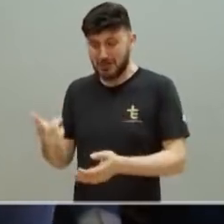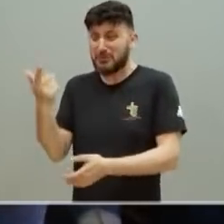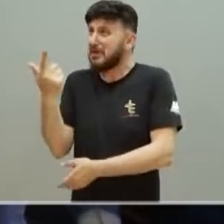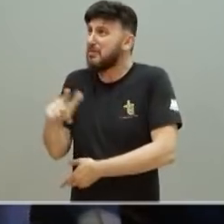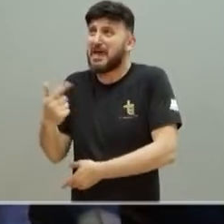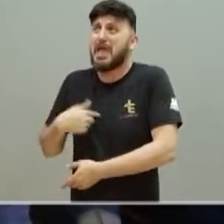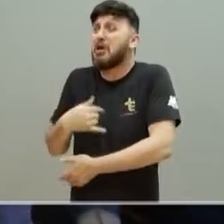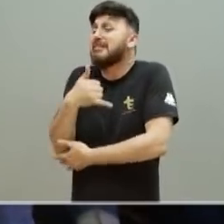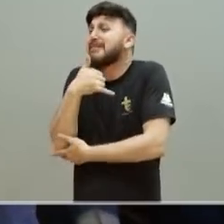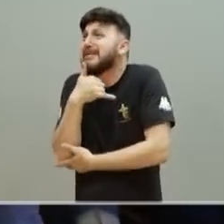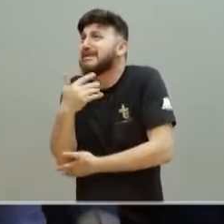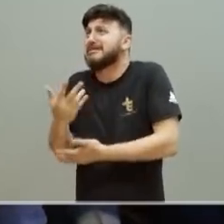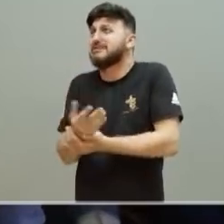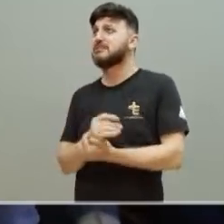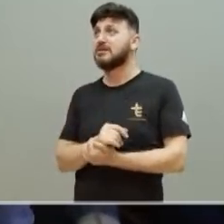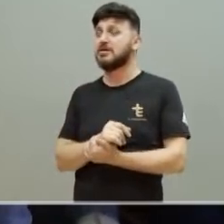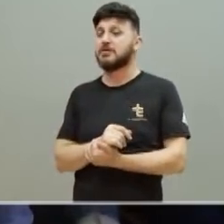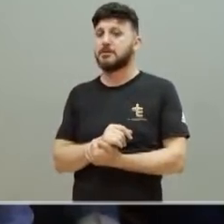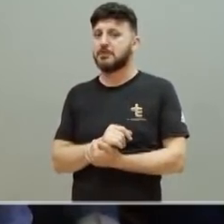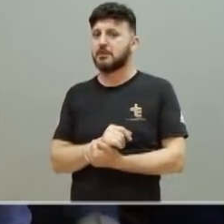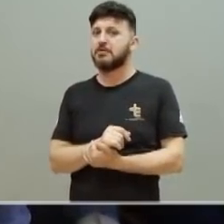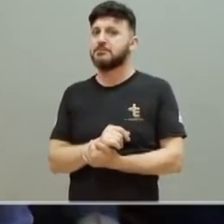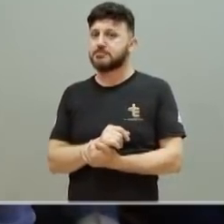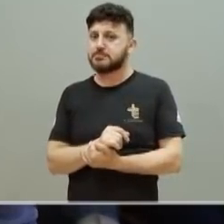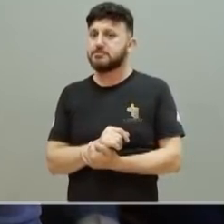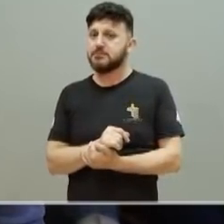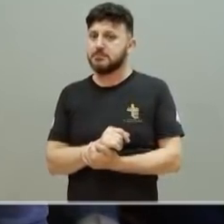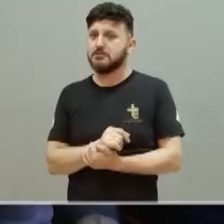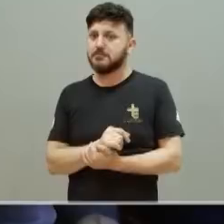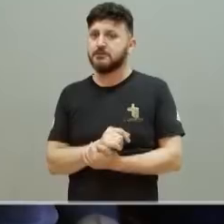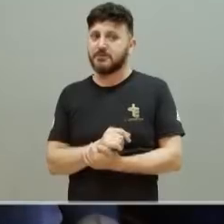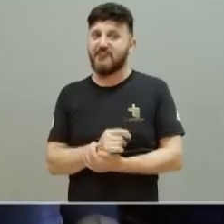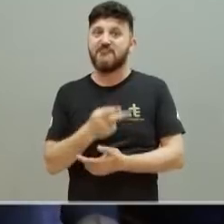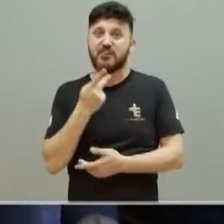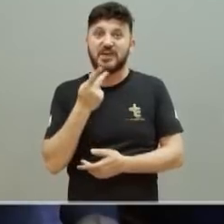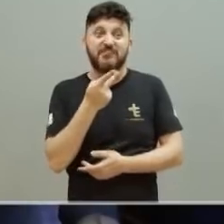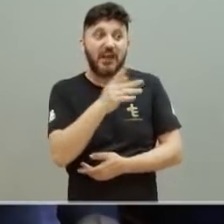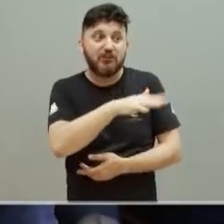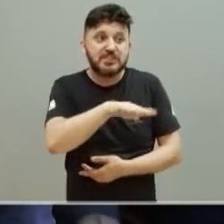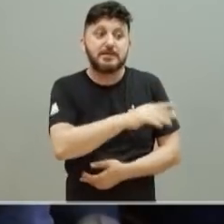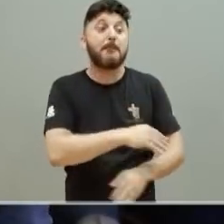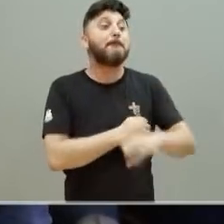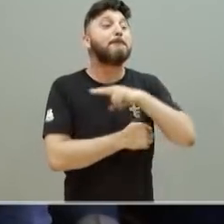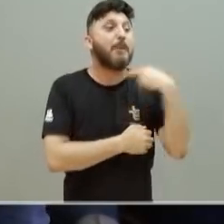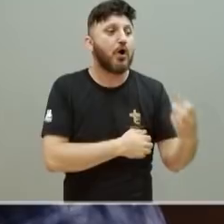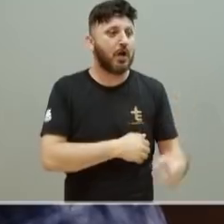sou infeliz. Quando o povo vem falar isso para mim, sabe o que dá vontade de eu falar? Morra!